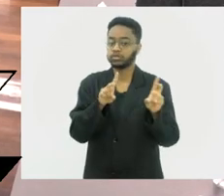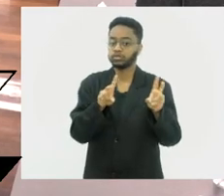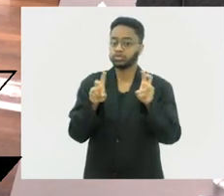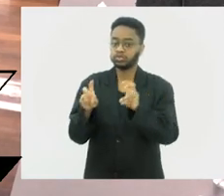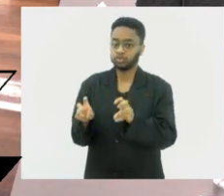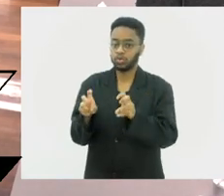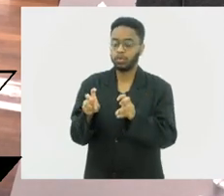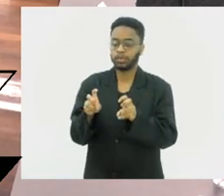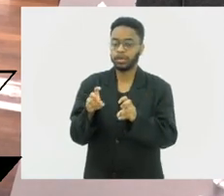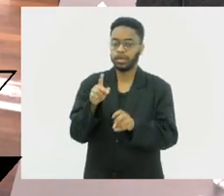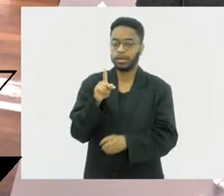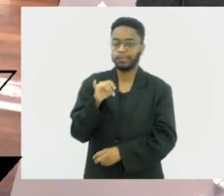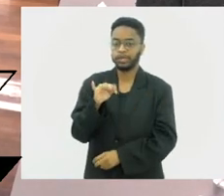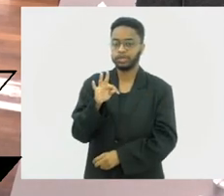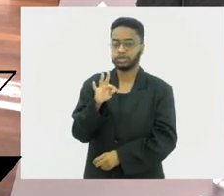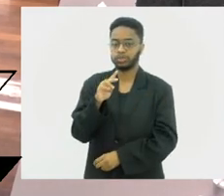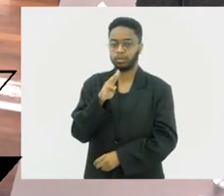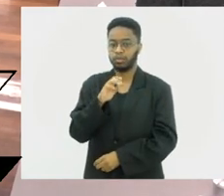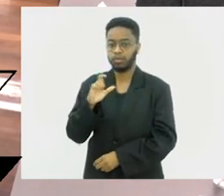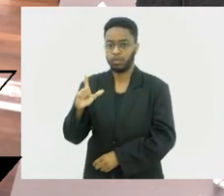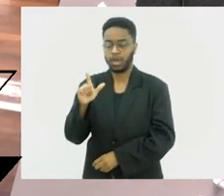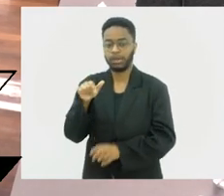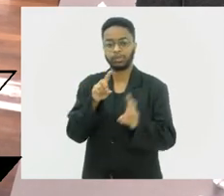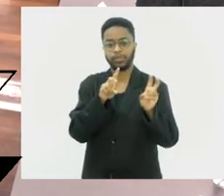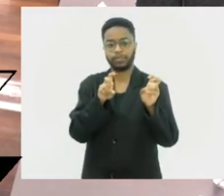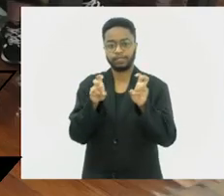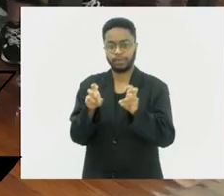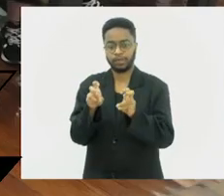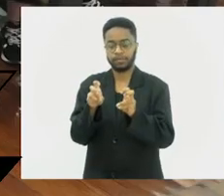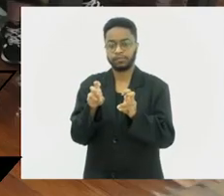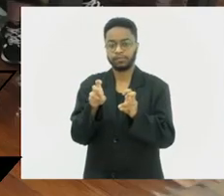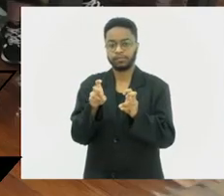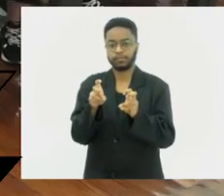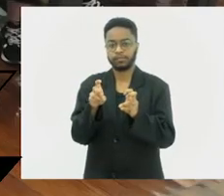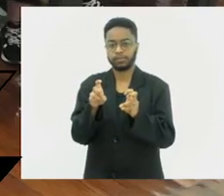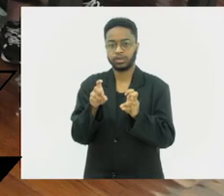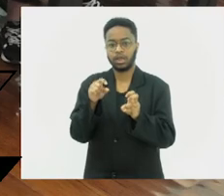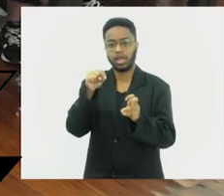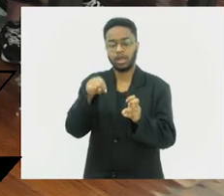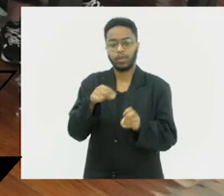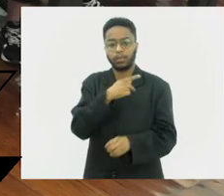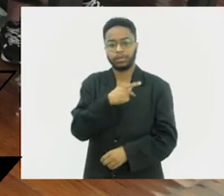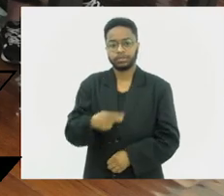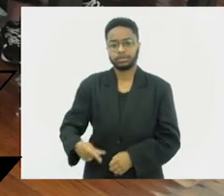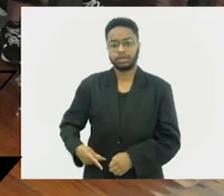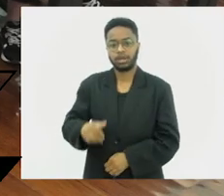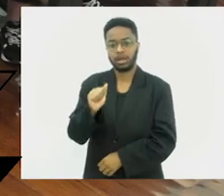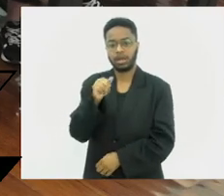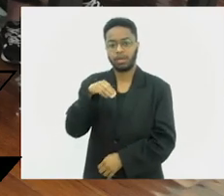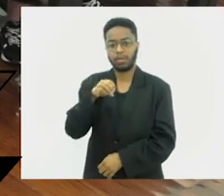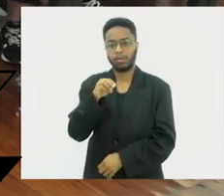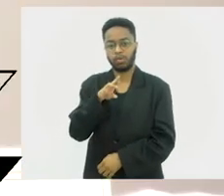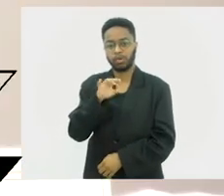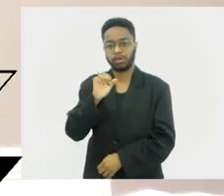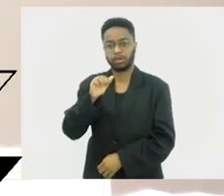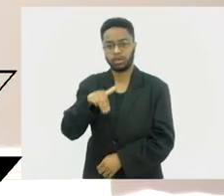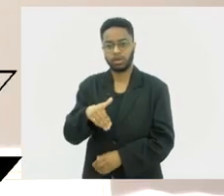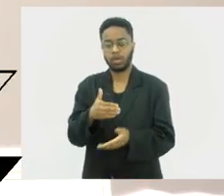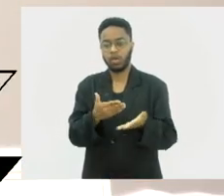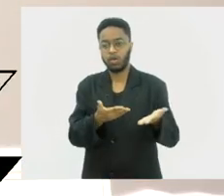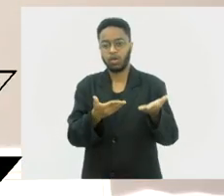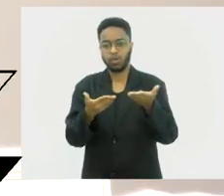questão do pitbull, que foi um dos temas que levou o presidente Amorim a convocar